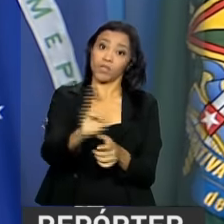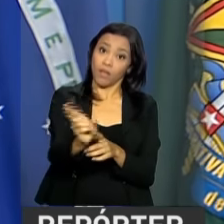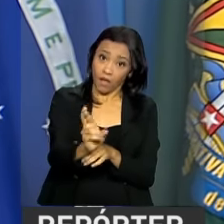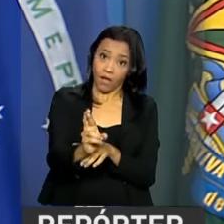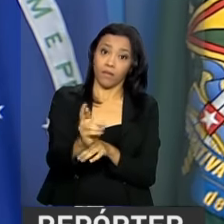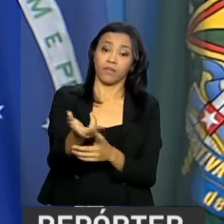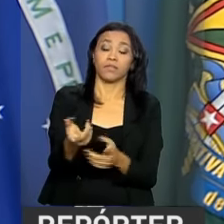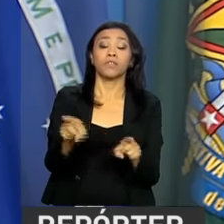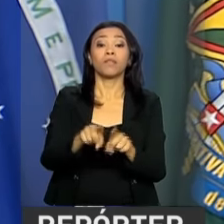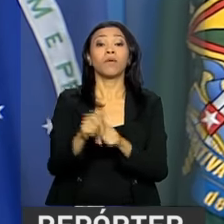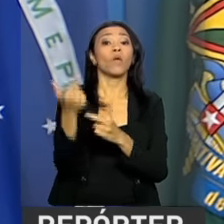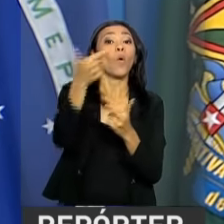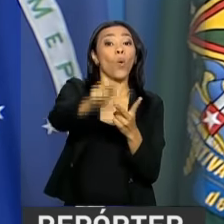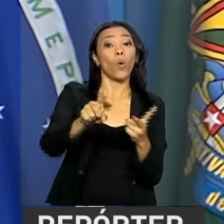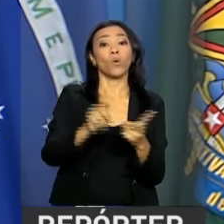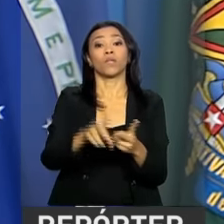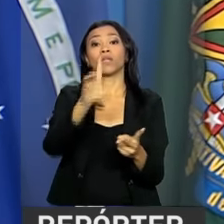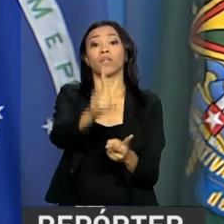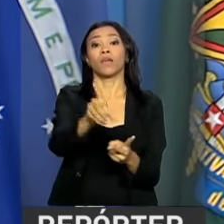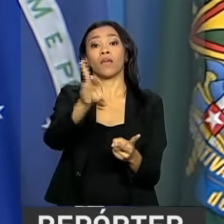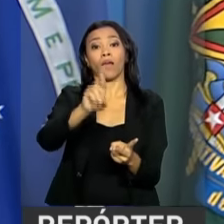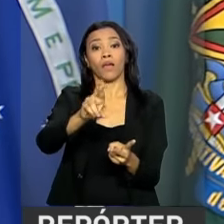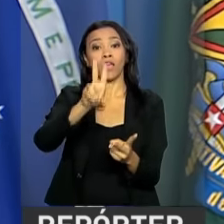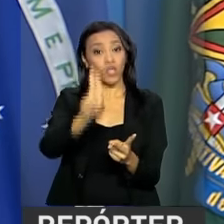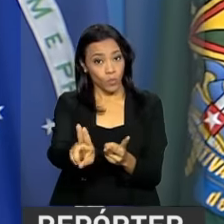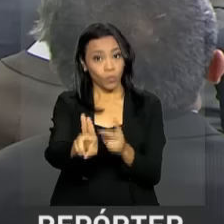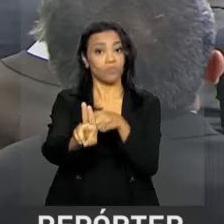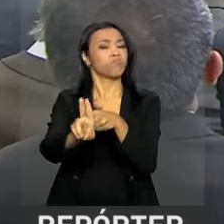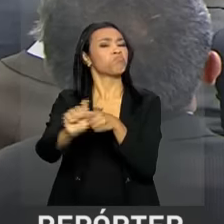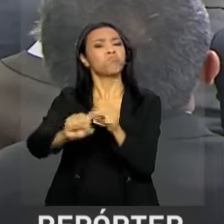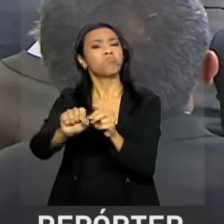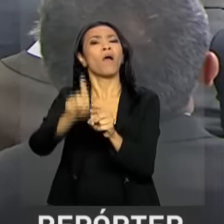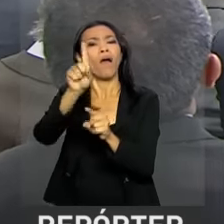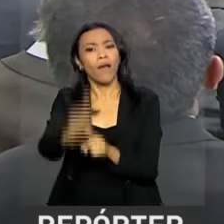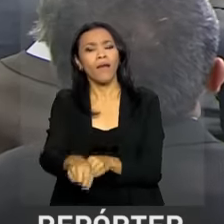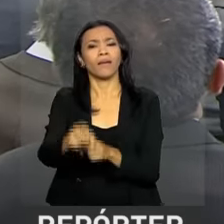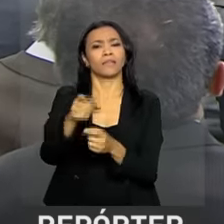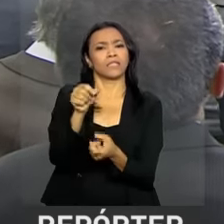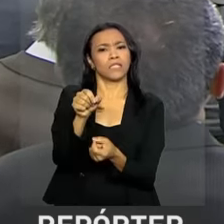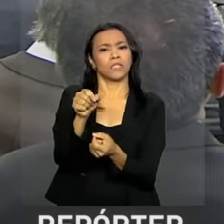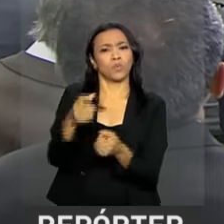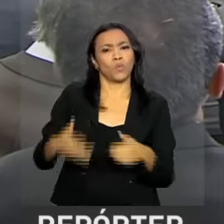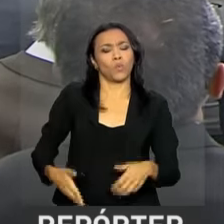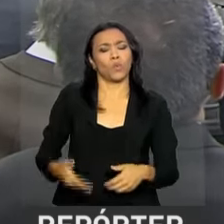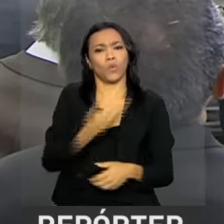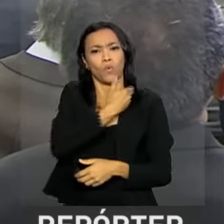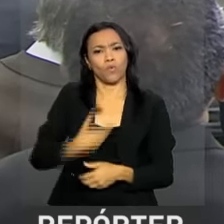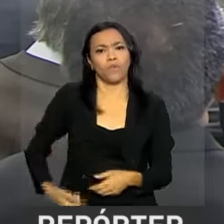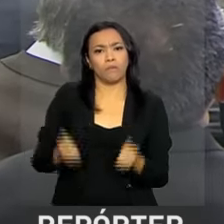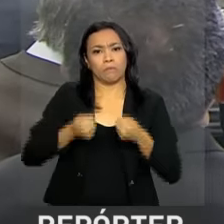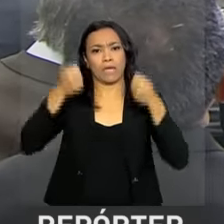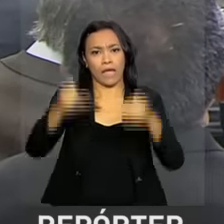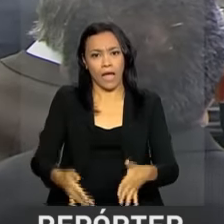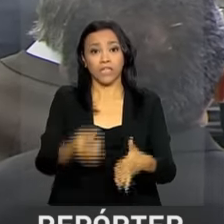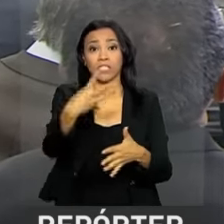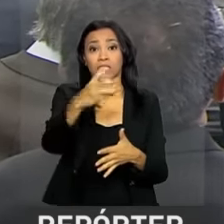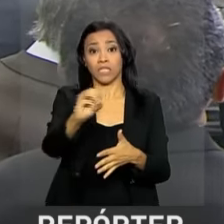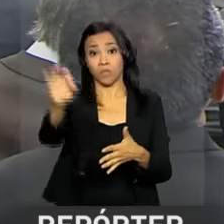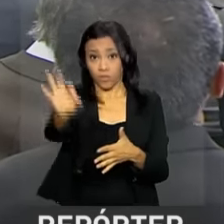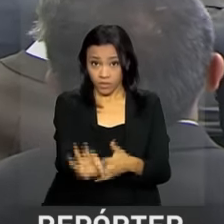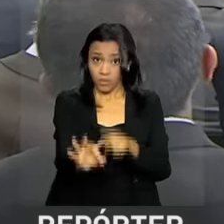e a da dru a desvinculação de receitas da União que que prevê que o governo gaste livremente 30% do que